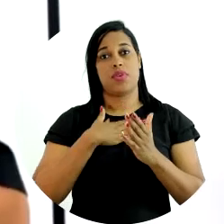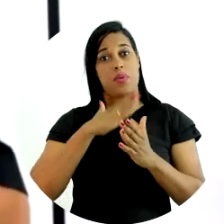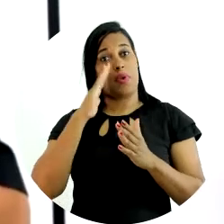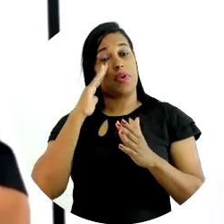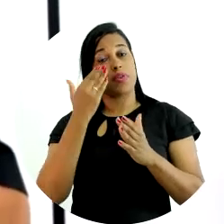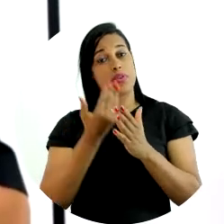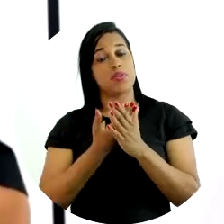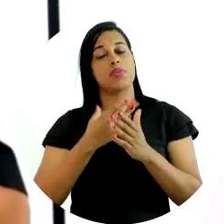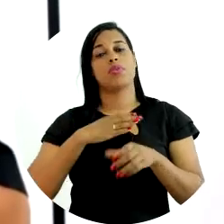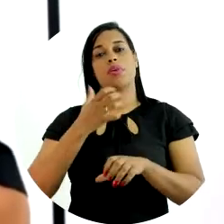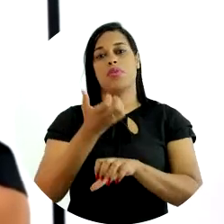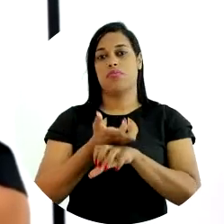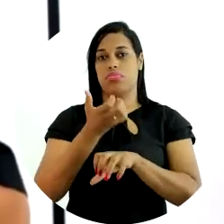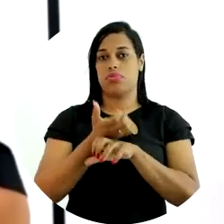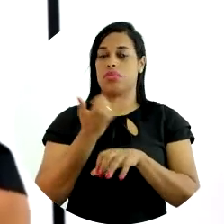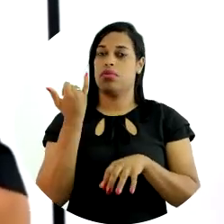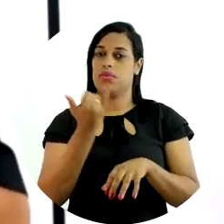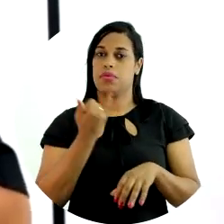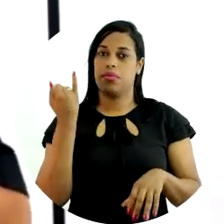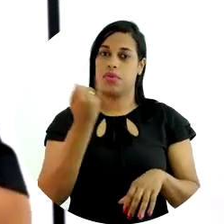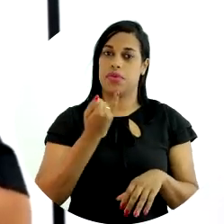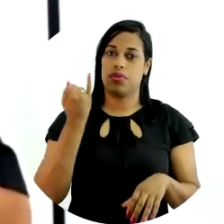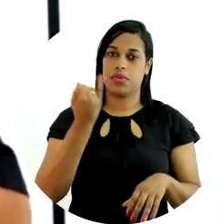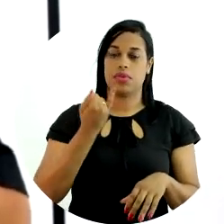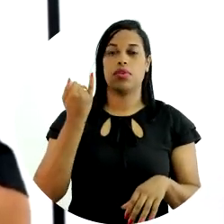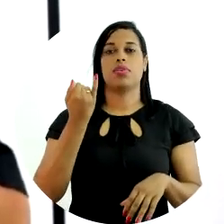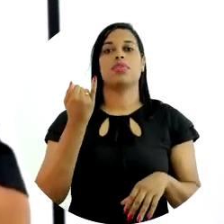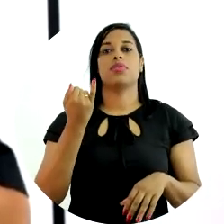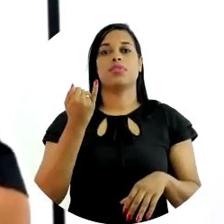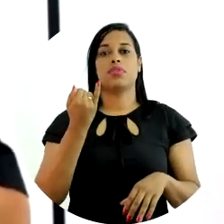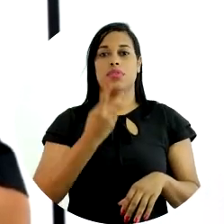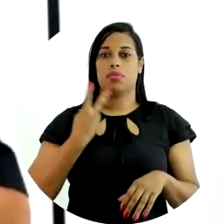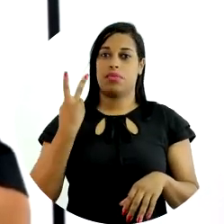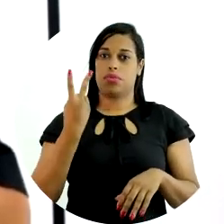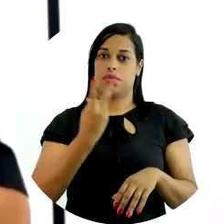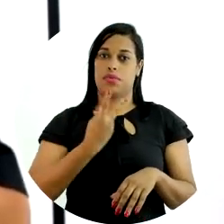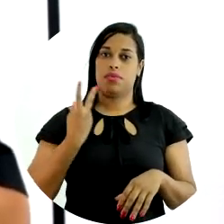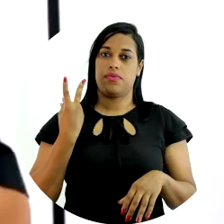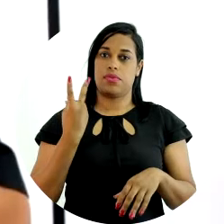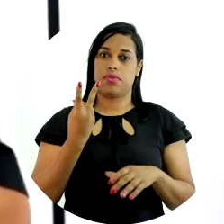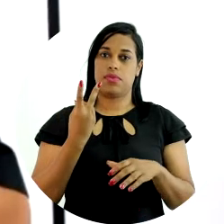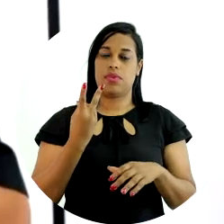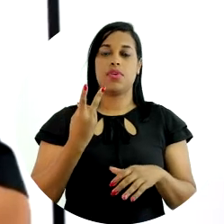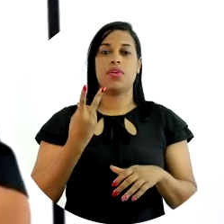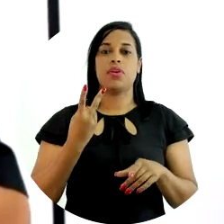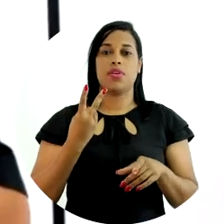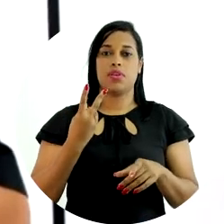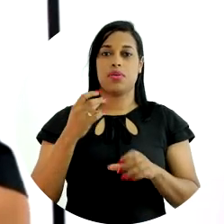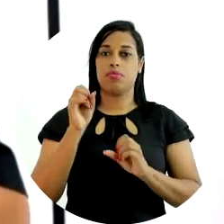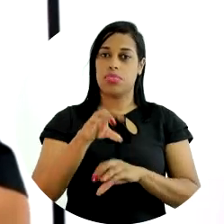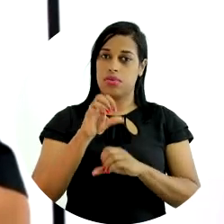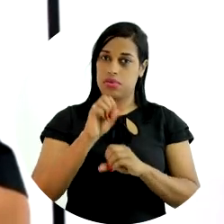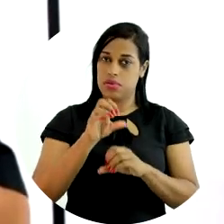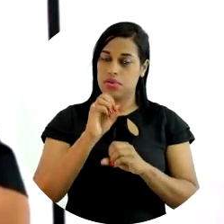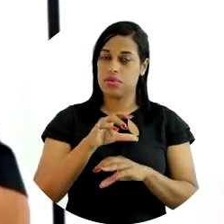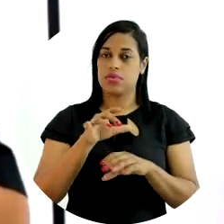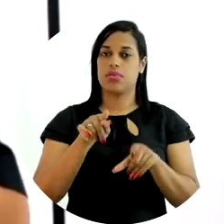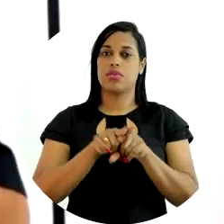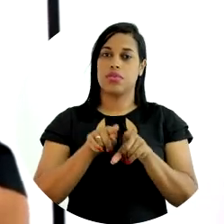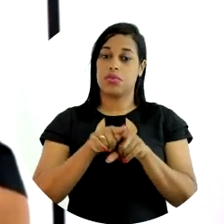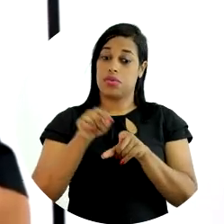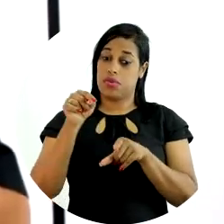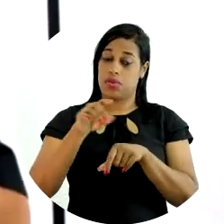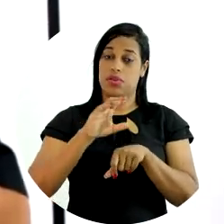Eu acredito que é uma disciplina bastante importante que vai ser de muita valia para o